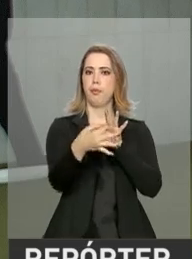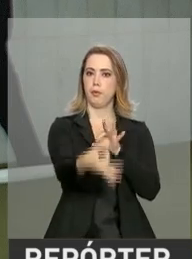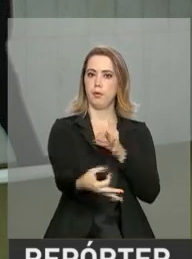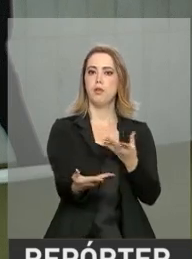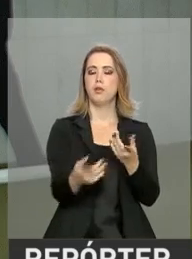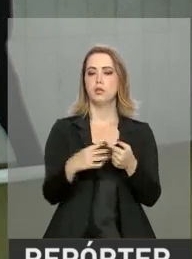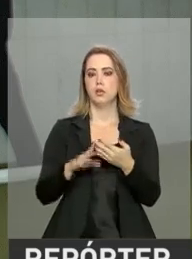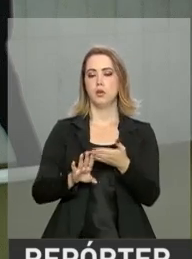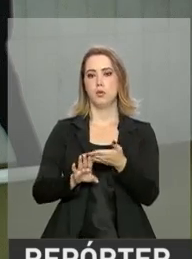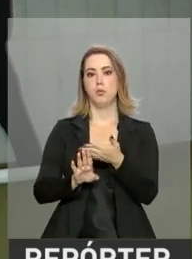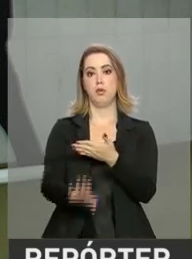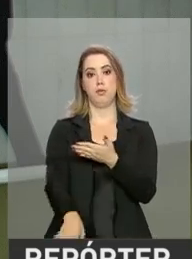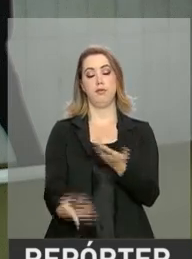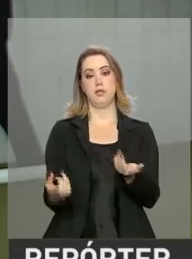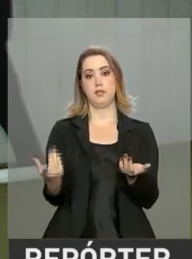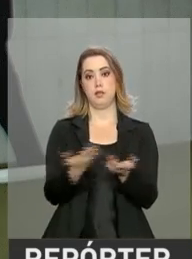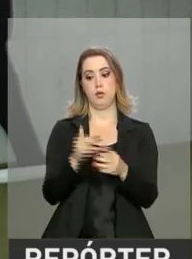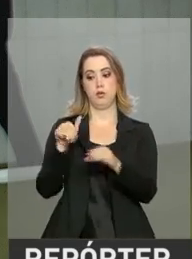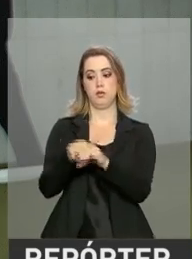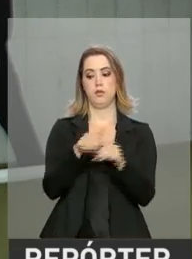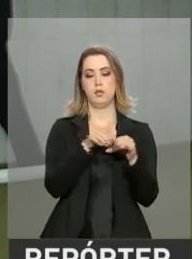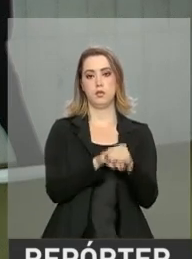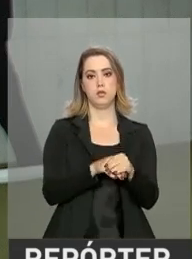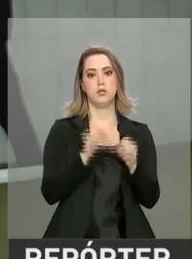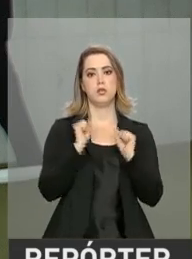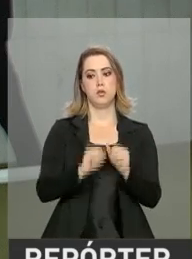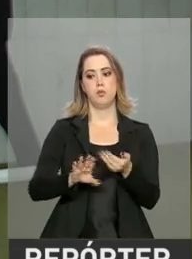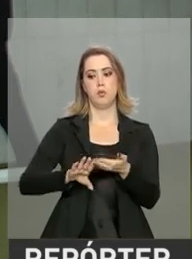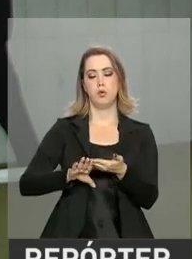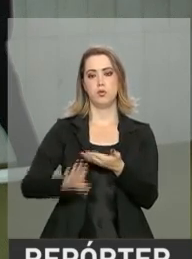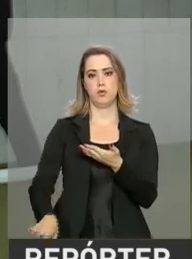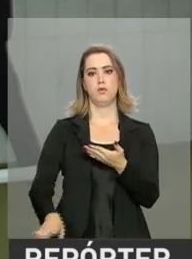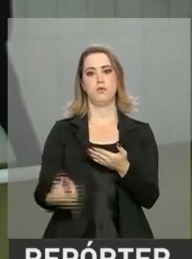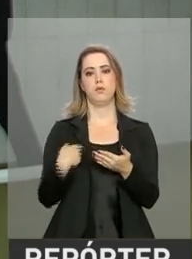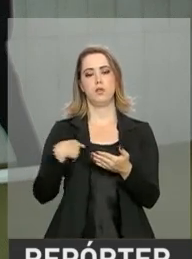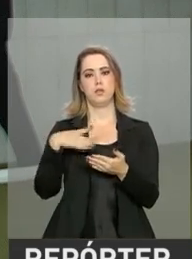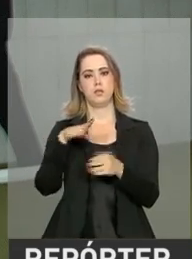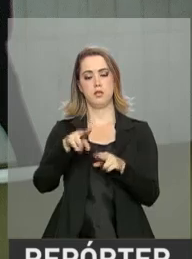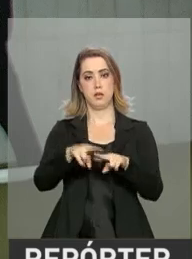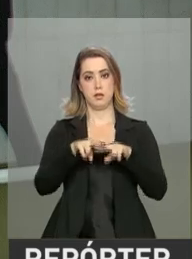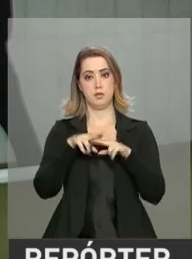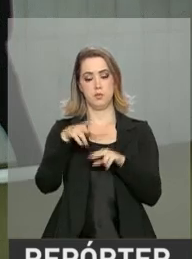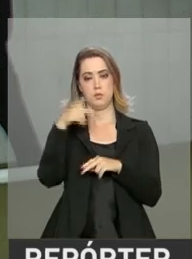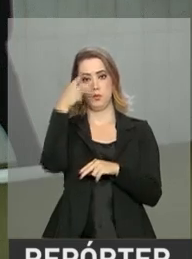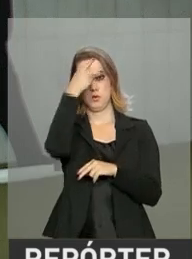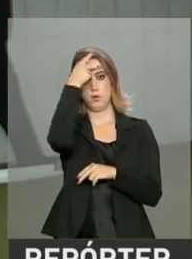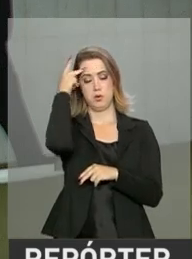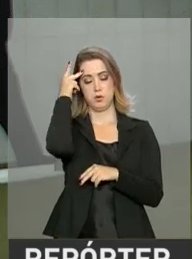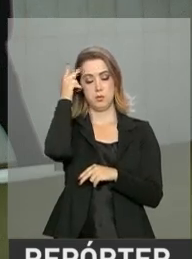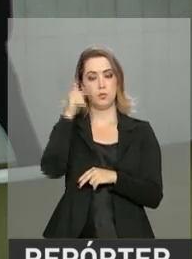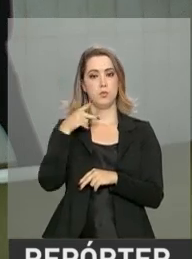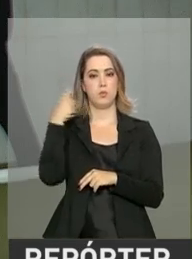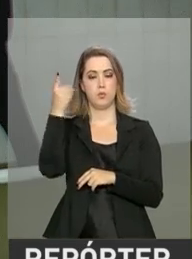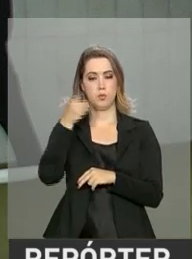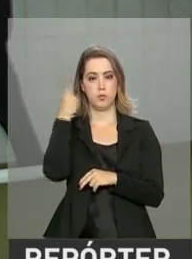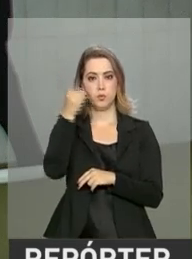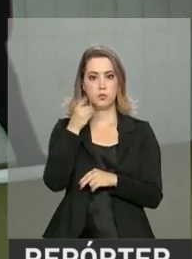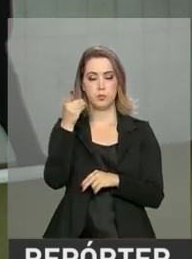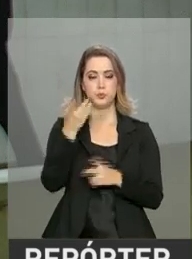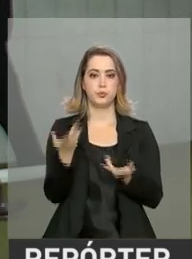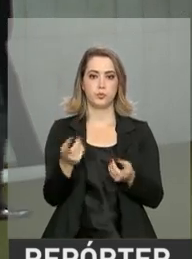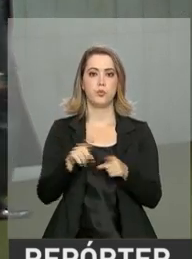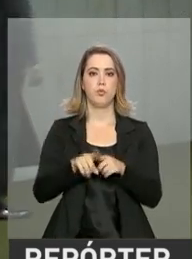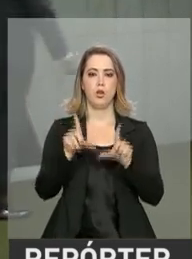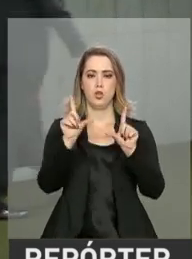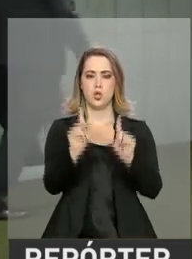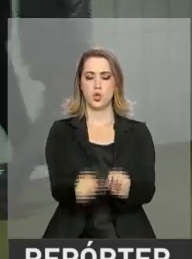Ela pode, por exemplo, retirar os deputados do plenário e assim fazer com que o quórum seja baixo para a votação. Ou